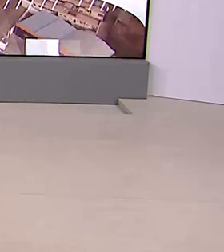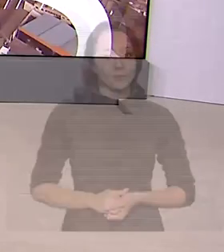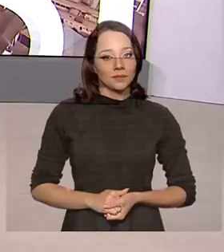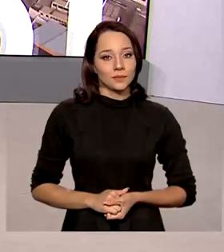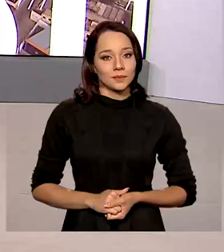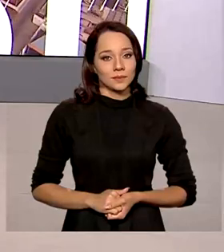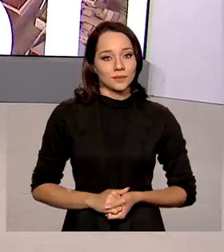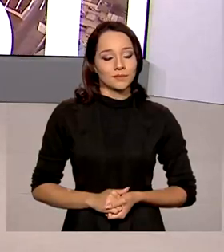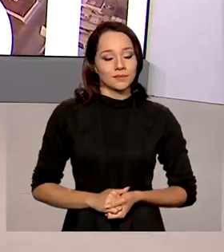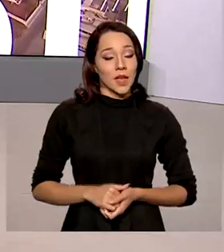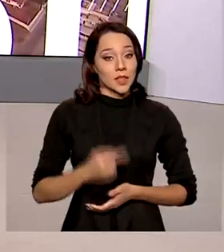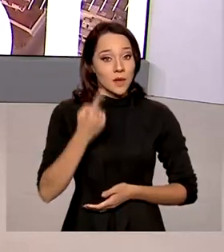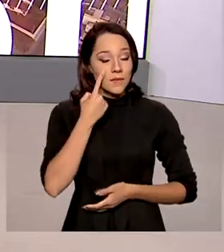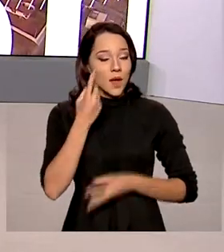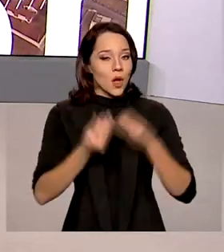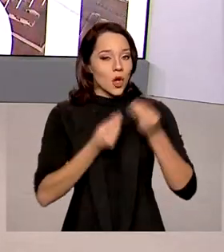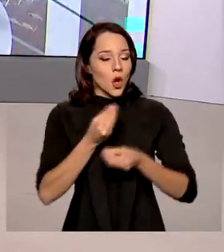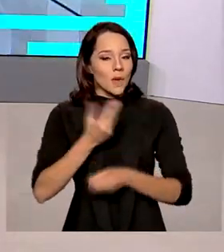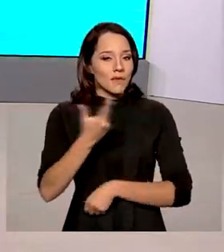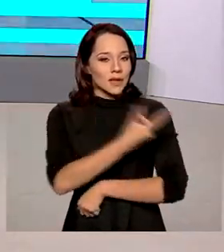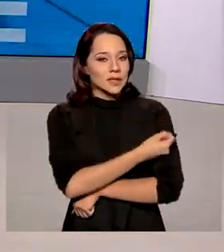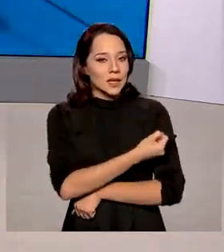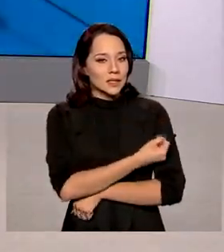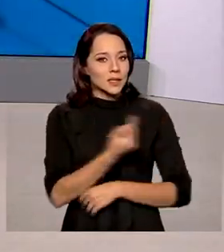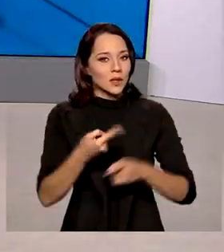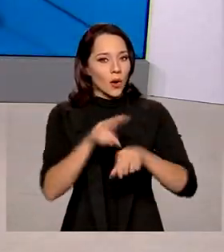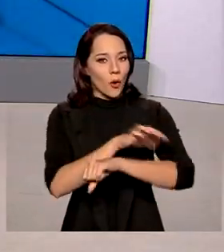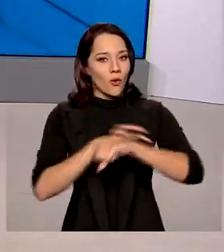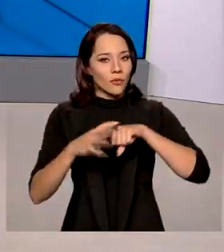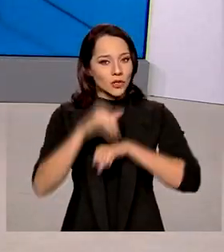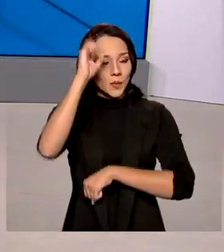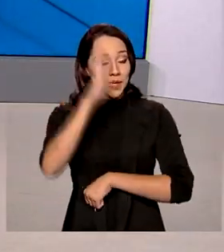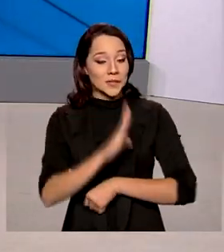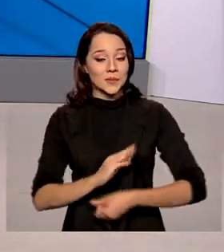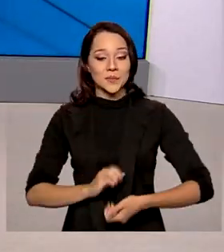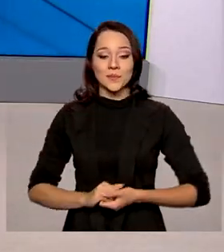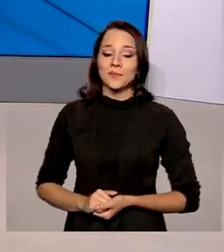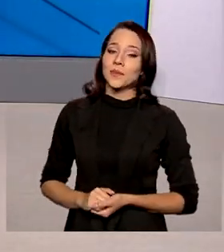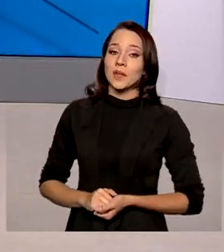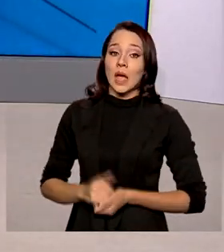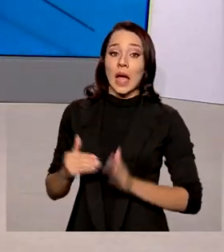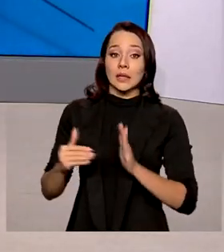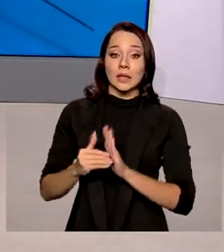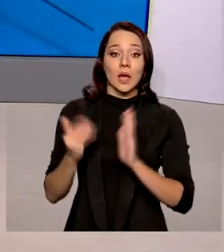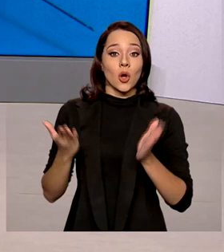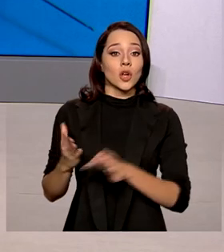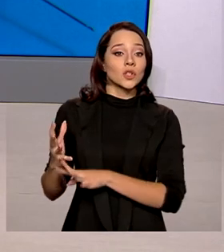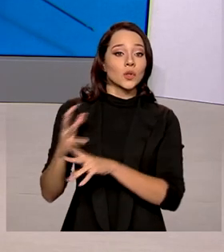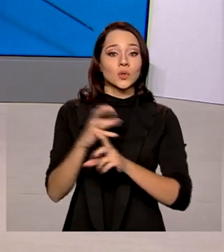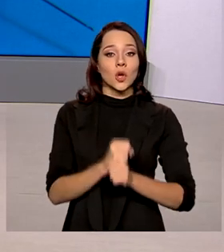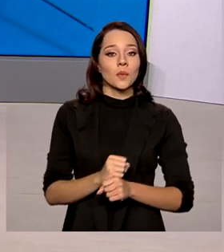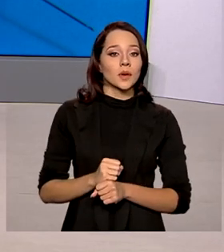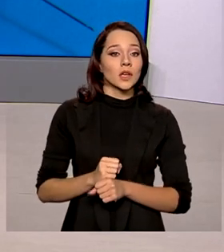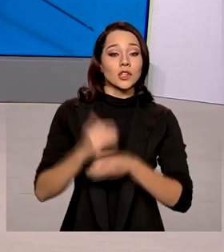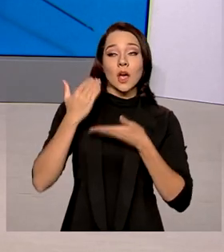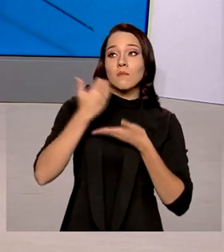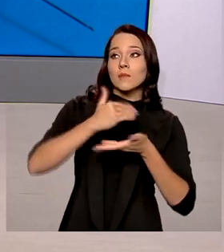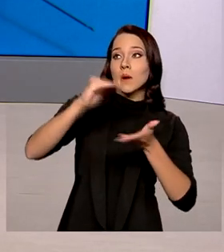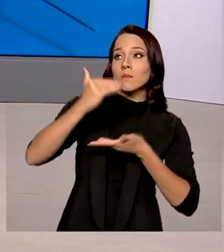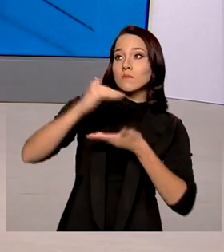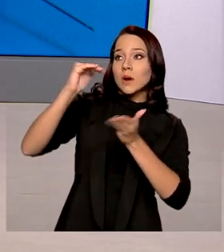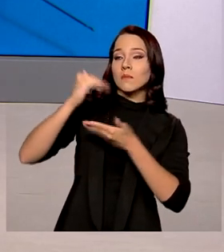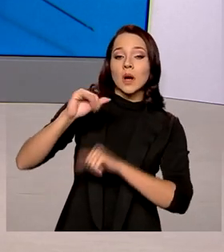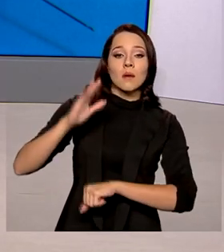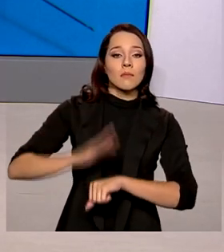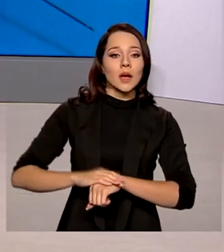Vamos ver como está a vacinação contra a Covid-19 pelo Brasil? Olha, até agora, no total, foram distribuídas